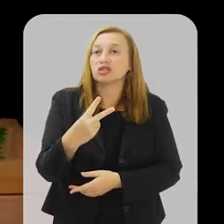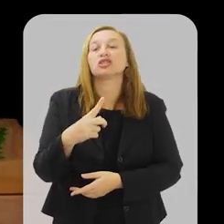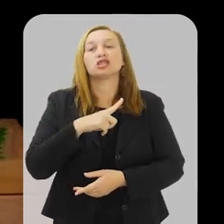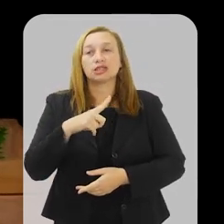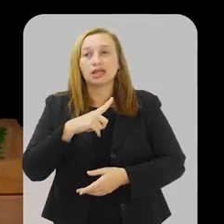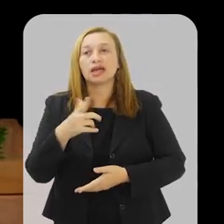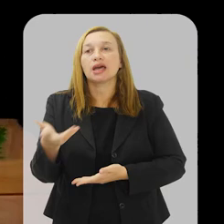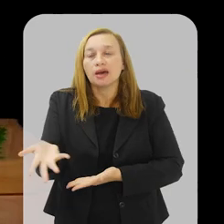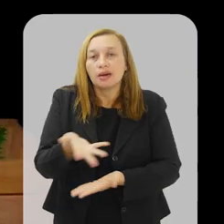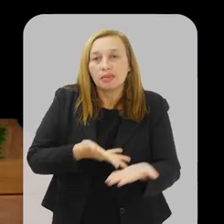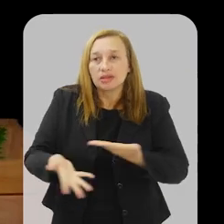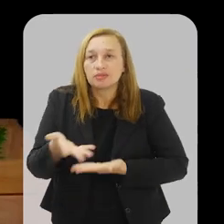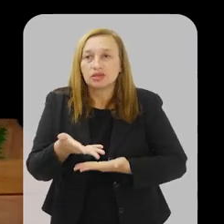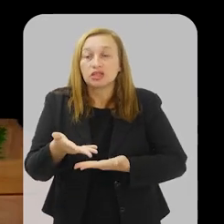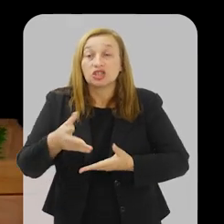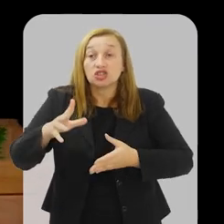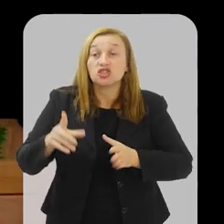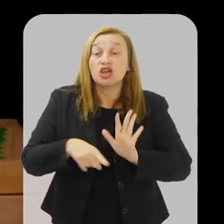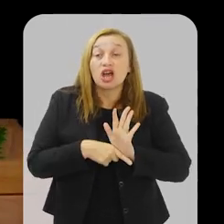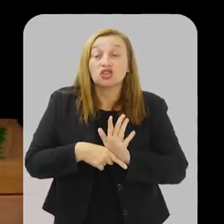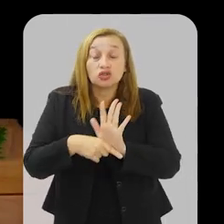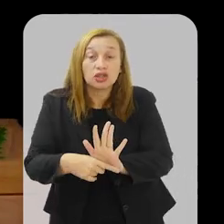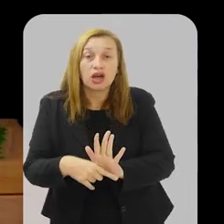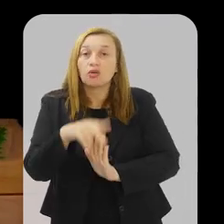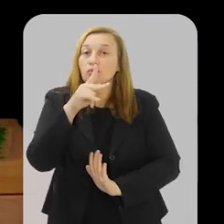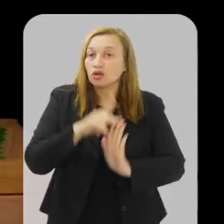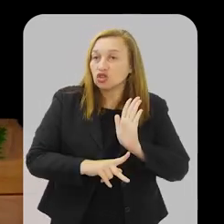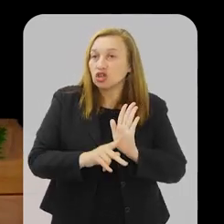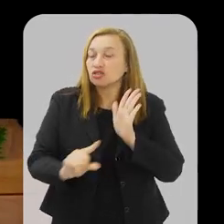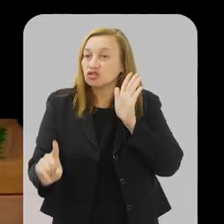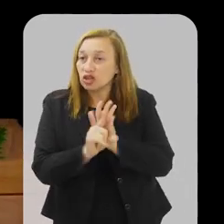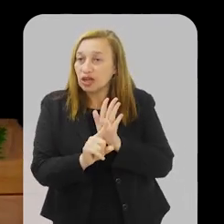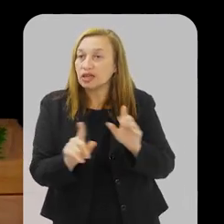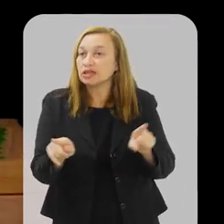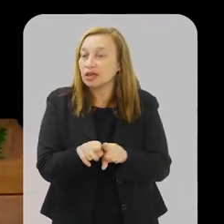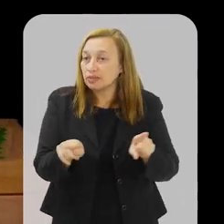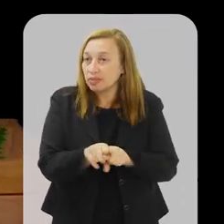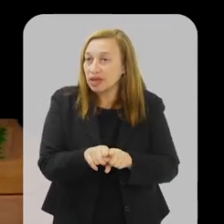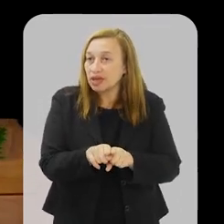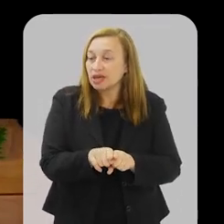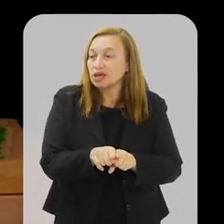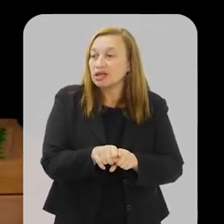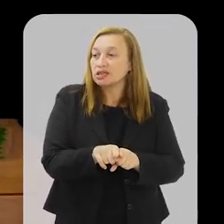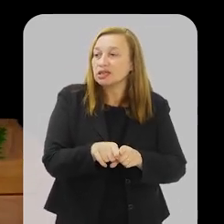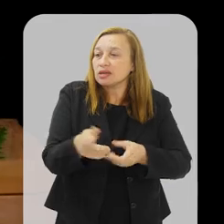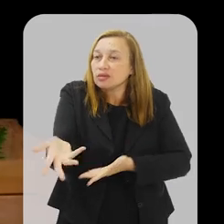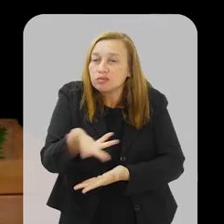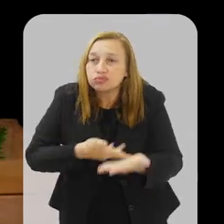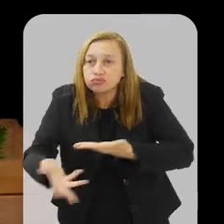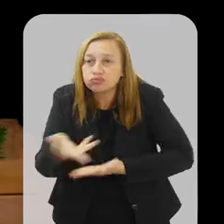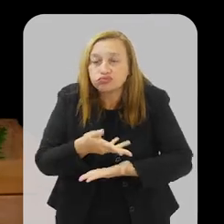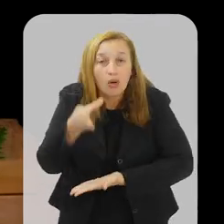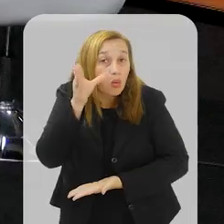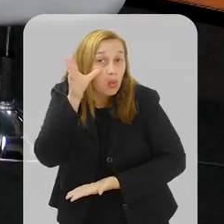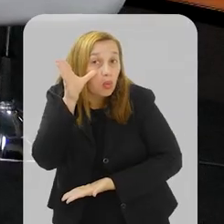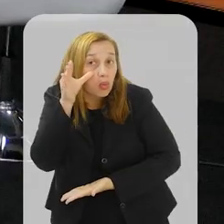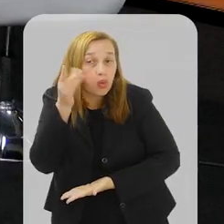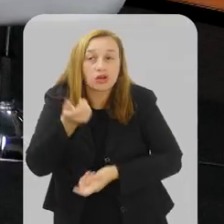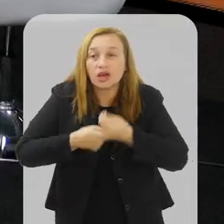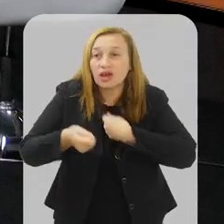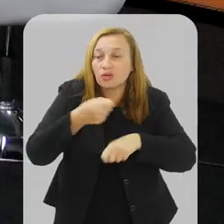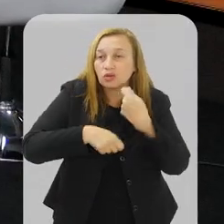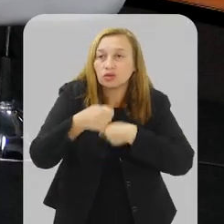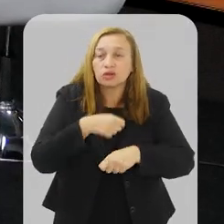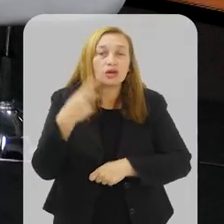oportunidade de ter essa voz de ter essa participação de contribuir com projetos de leis de ser também um interm